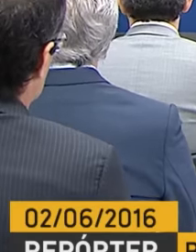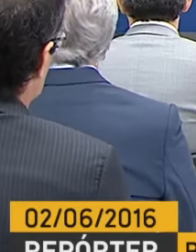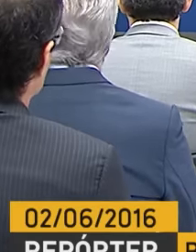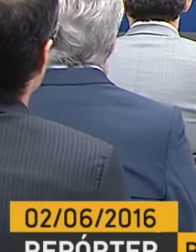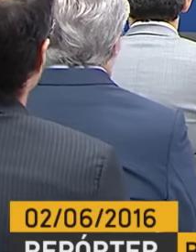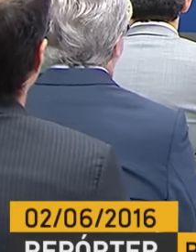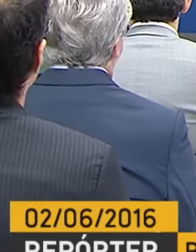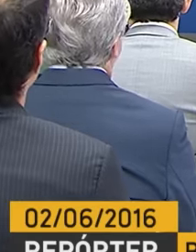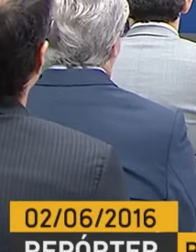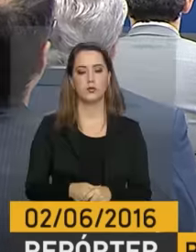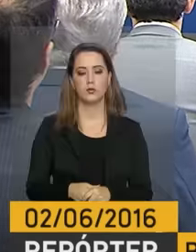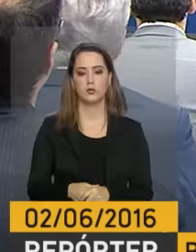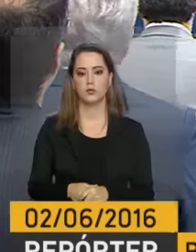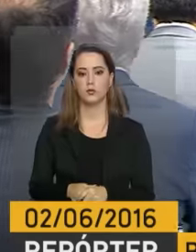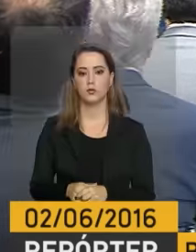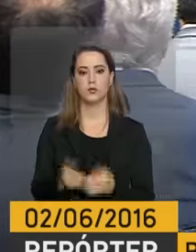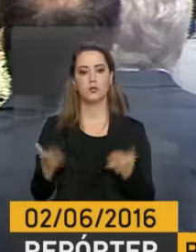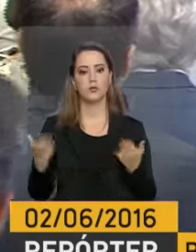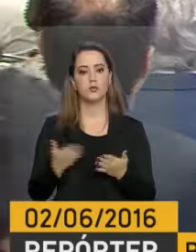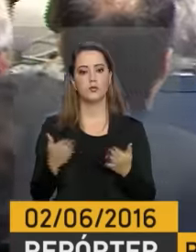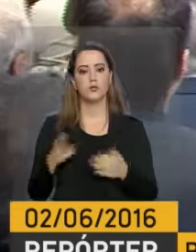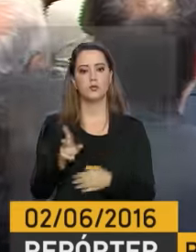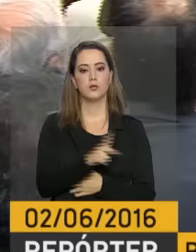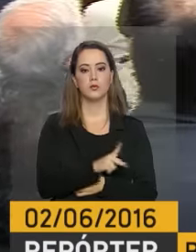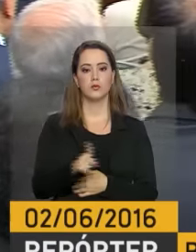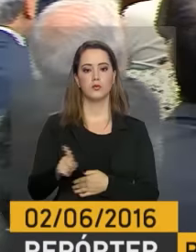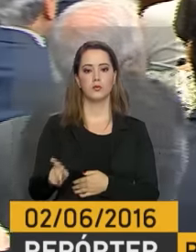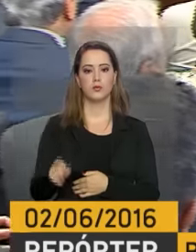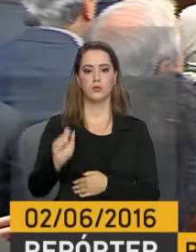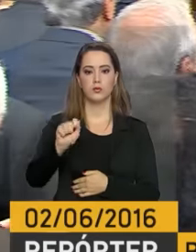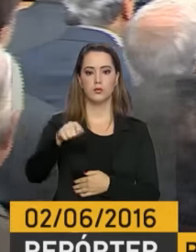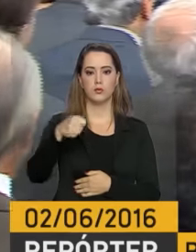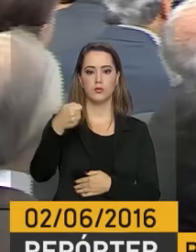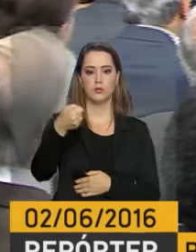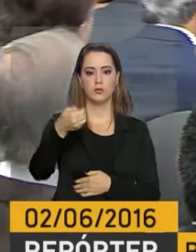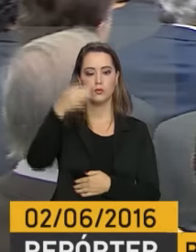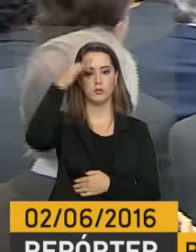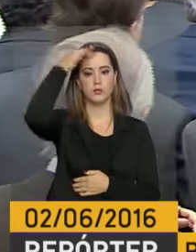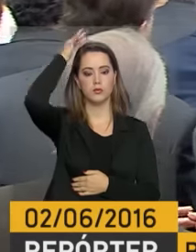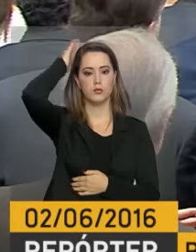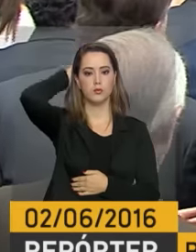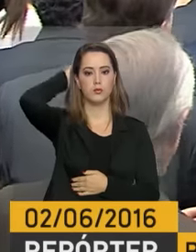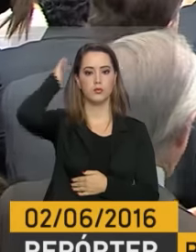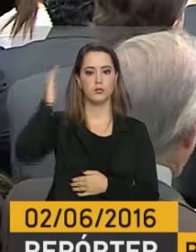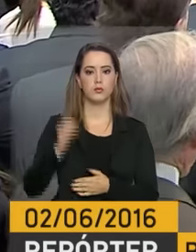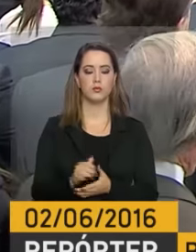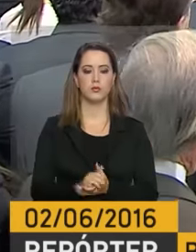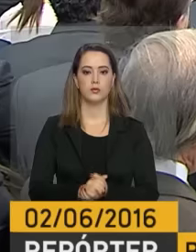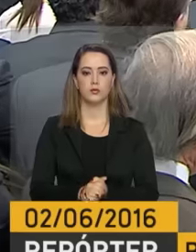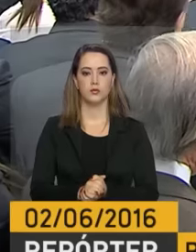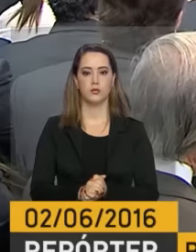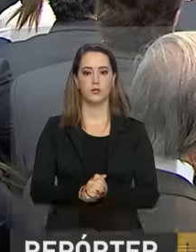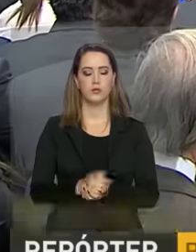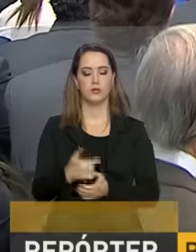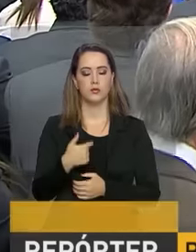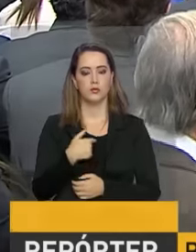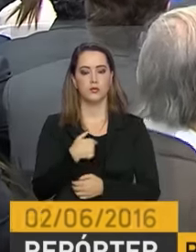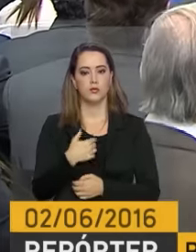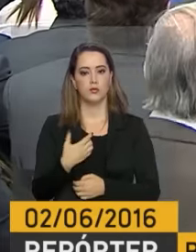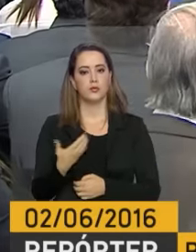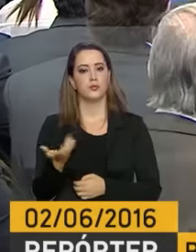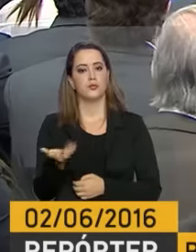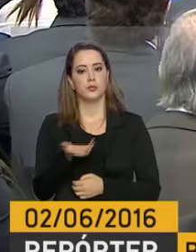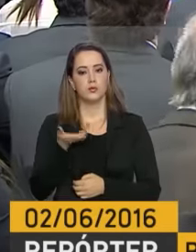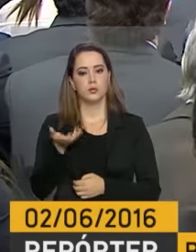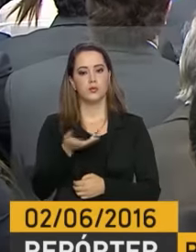Com a palavra agora, senhoras e senhores, o presidente da República em exercício, Michel Temer. Eu quero